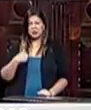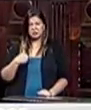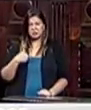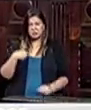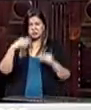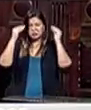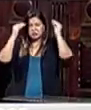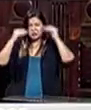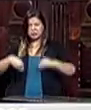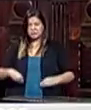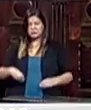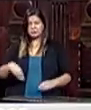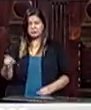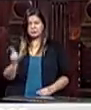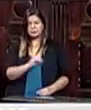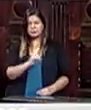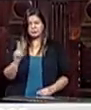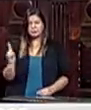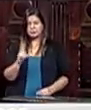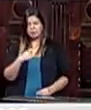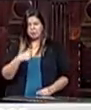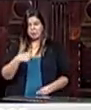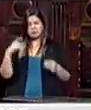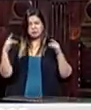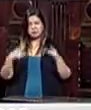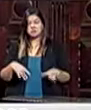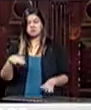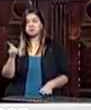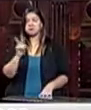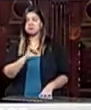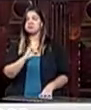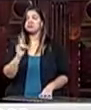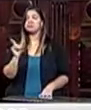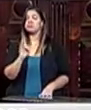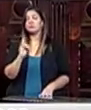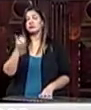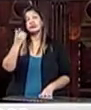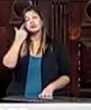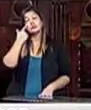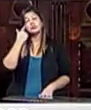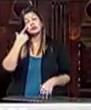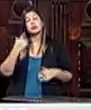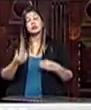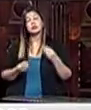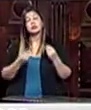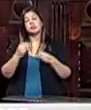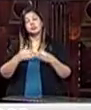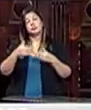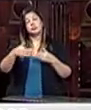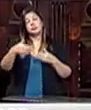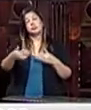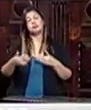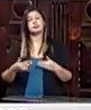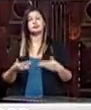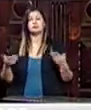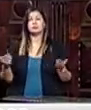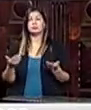renuncio. Vamos ver os desdobramentos, porque não tem ele